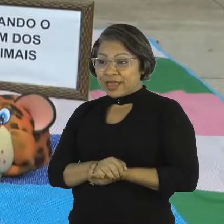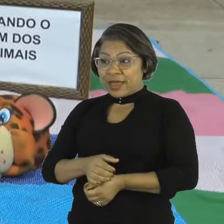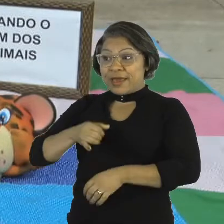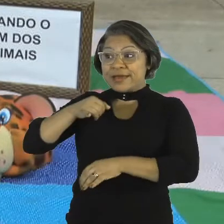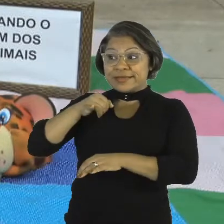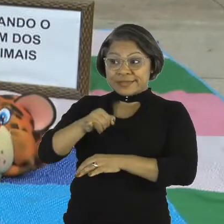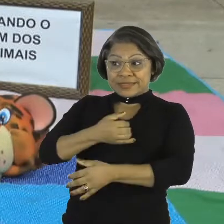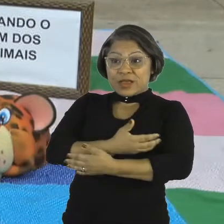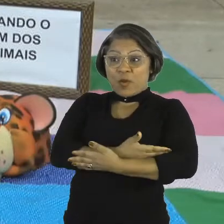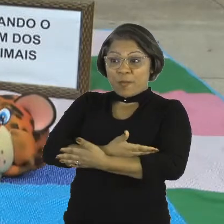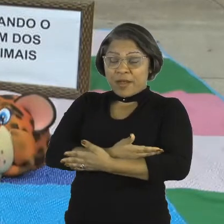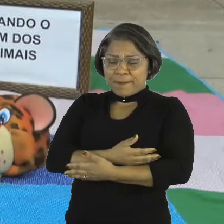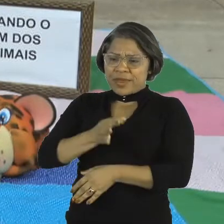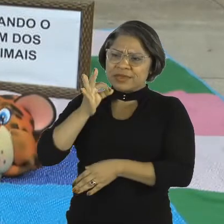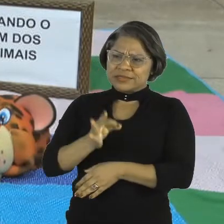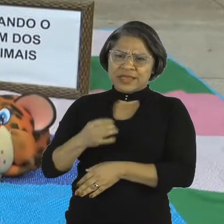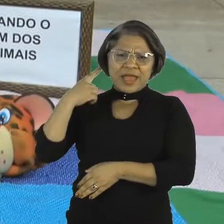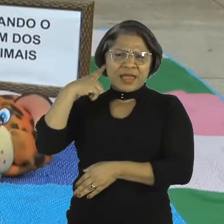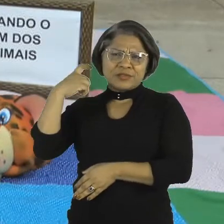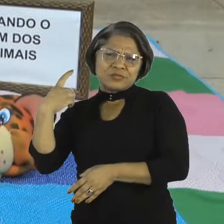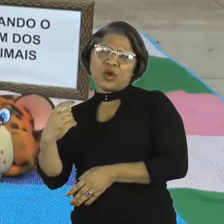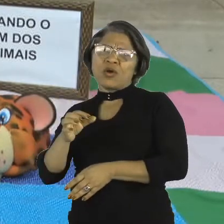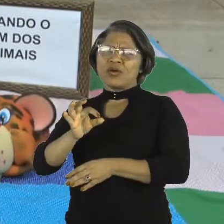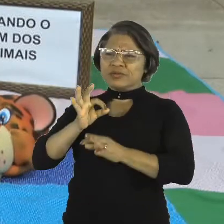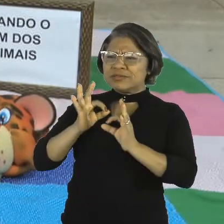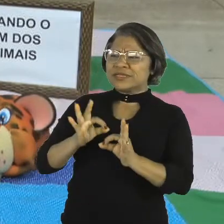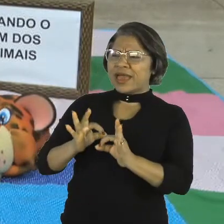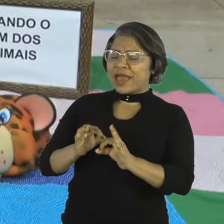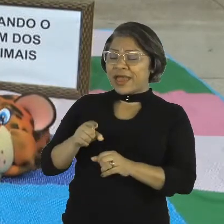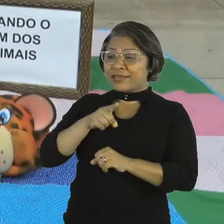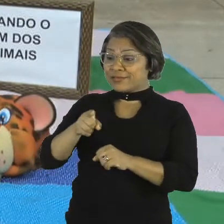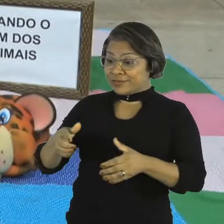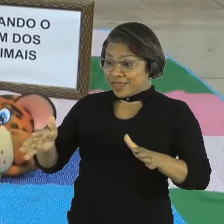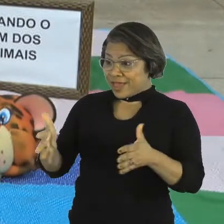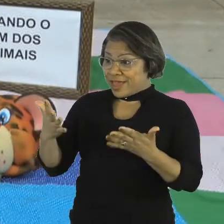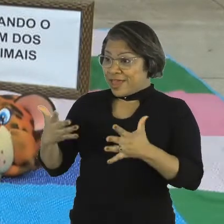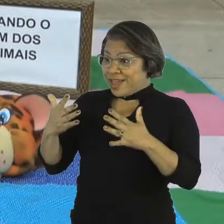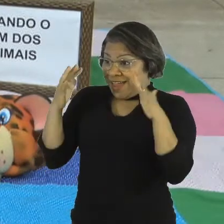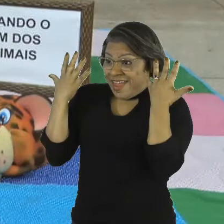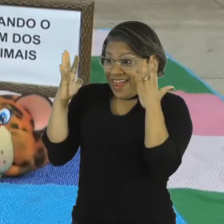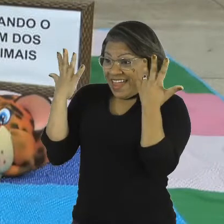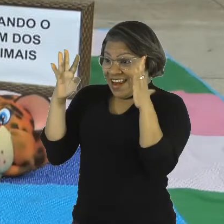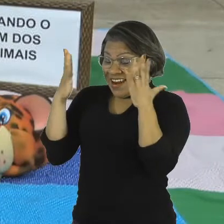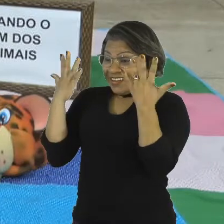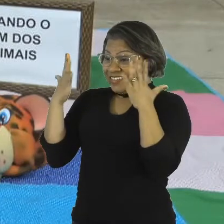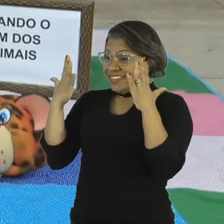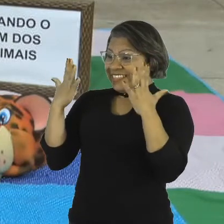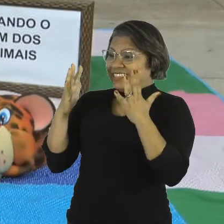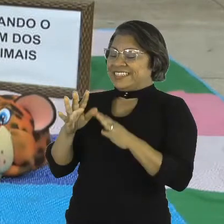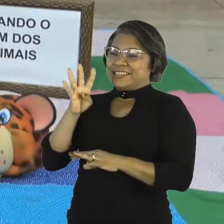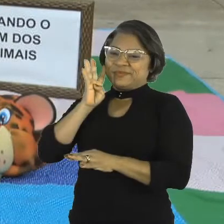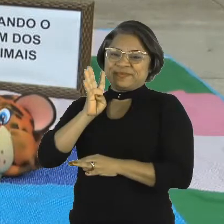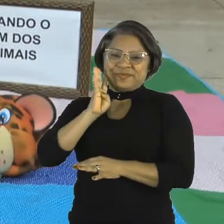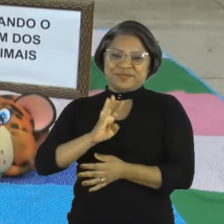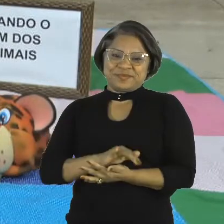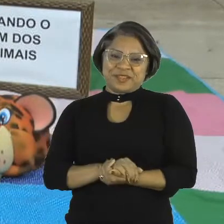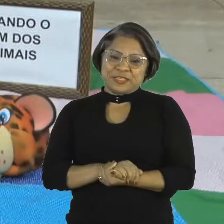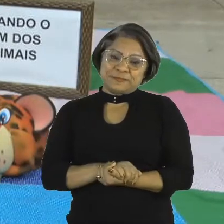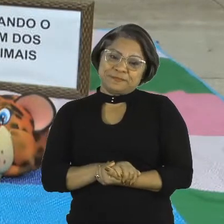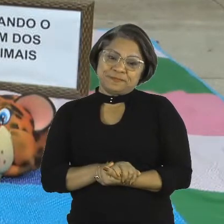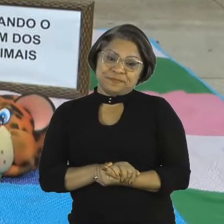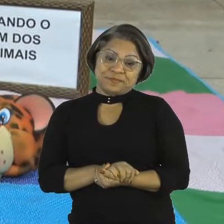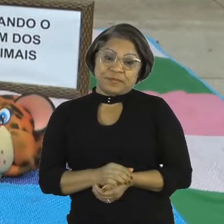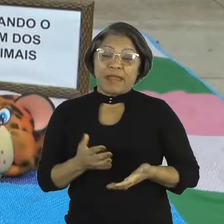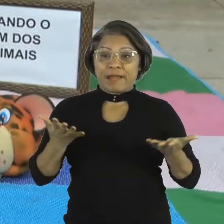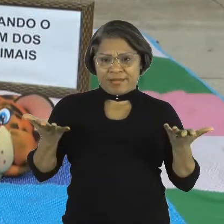você elogia ele, fala: muito bem, você tá de parabéns, que legal. E agora, você